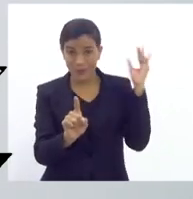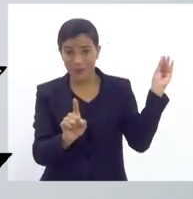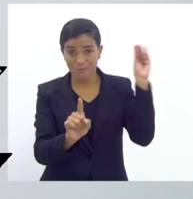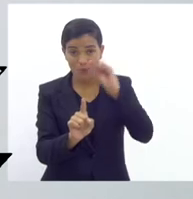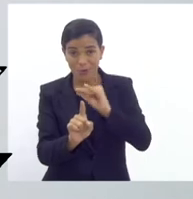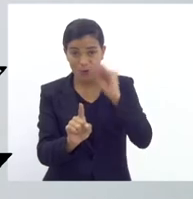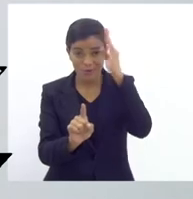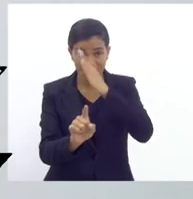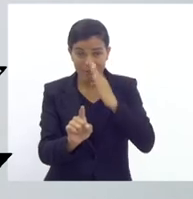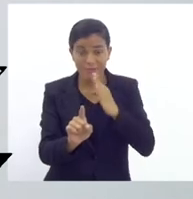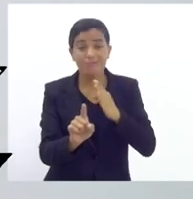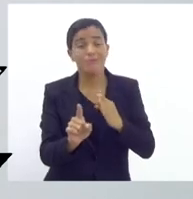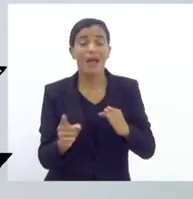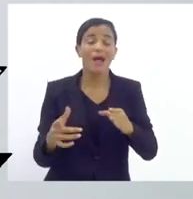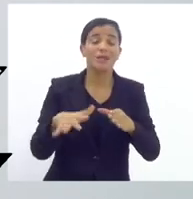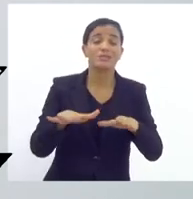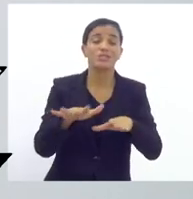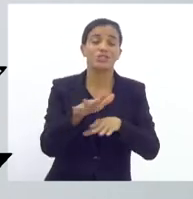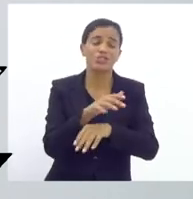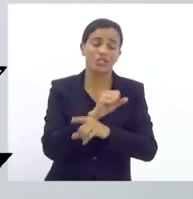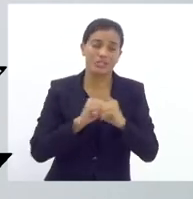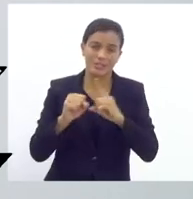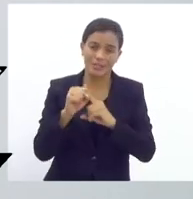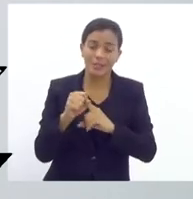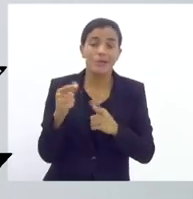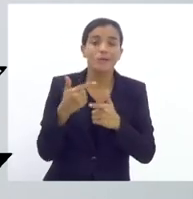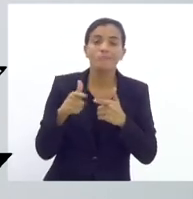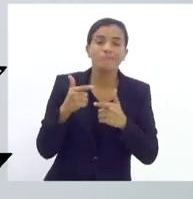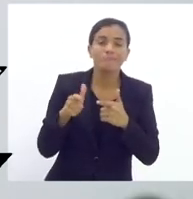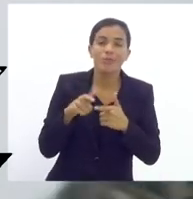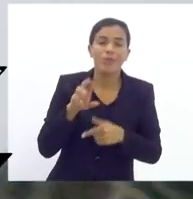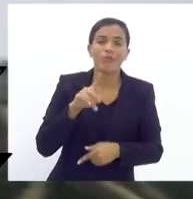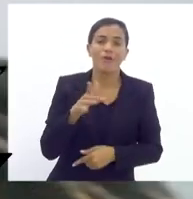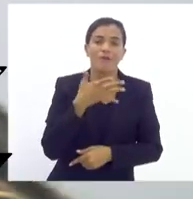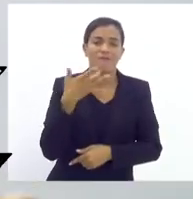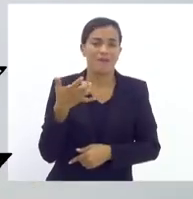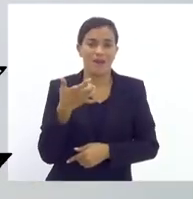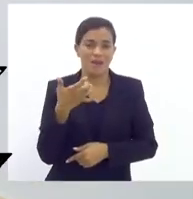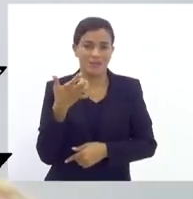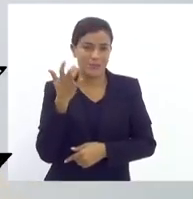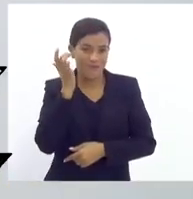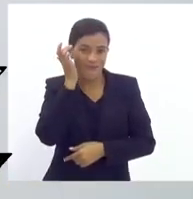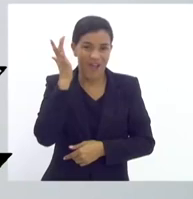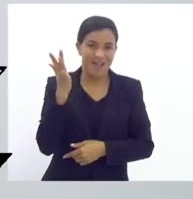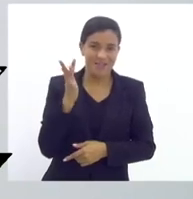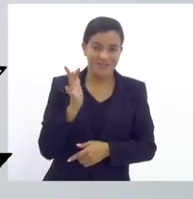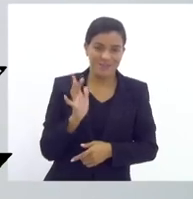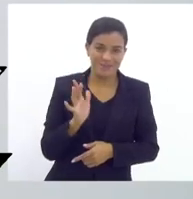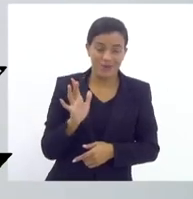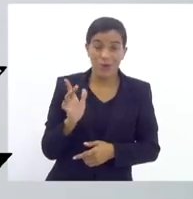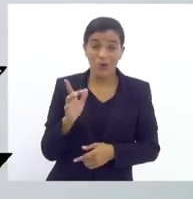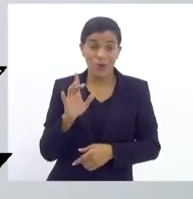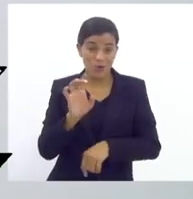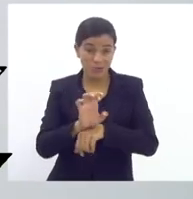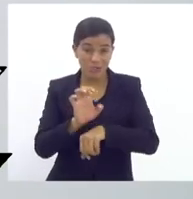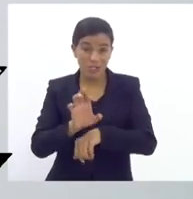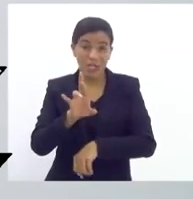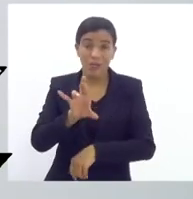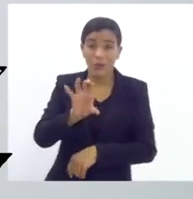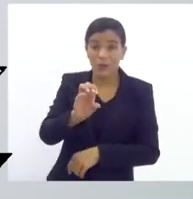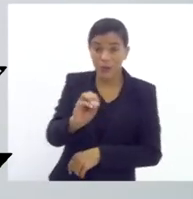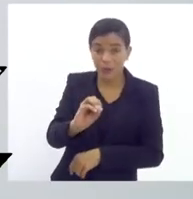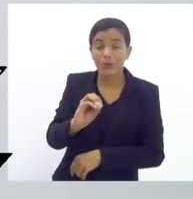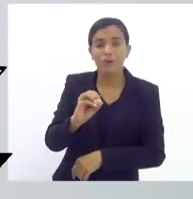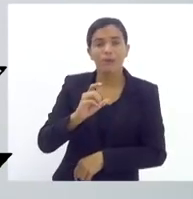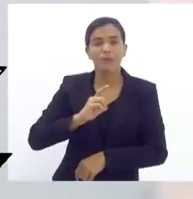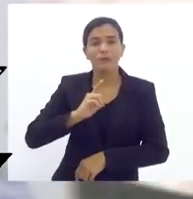na sociedade o problema que a gente não tem não é fácil né Essa temática o estado do Rio de Janeiro é um estado